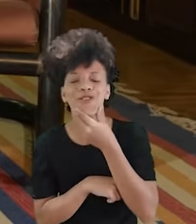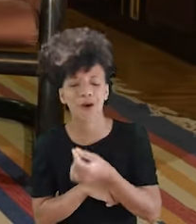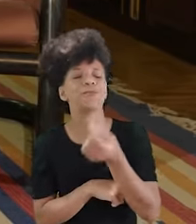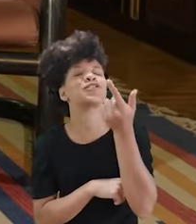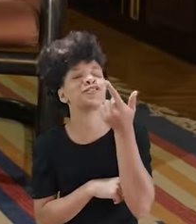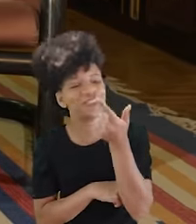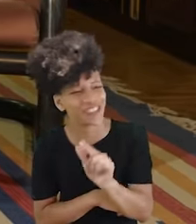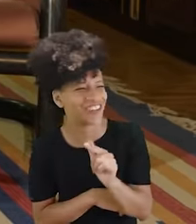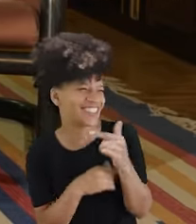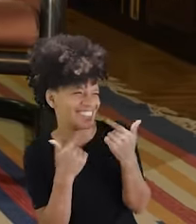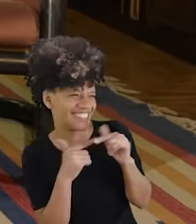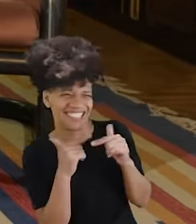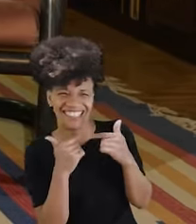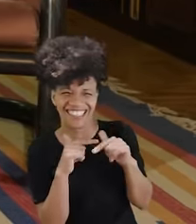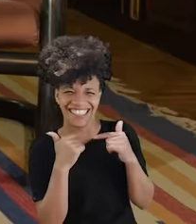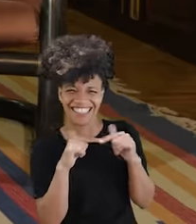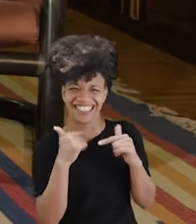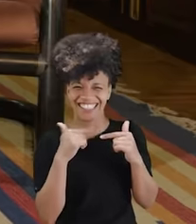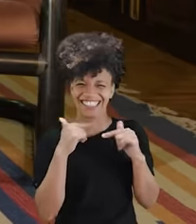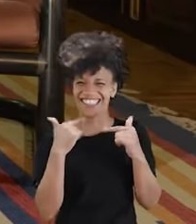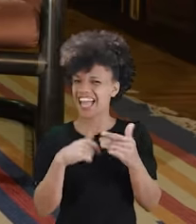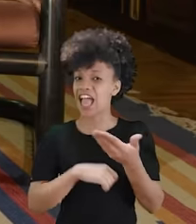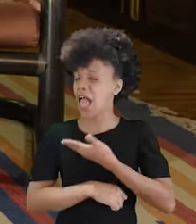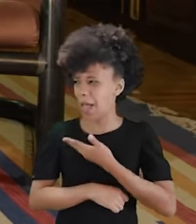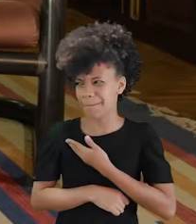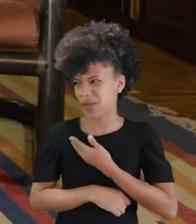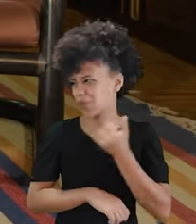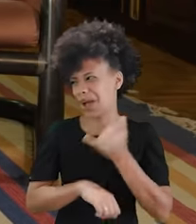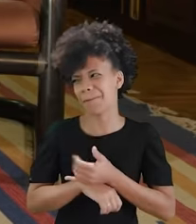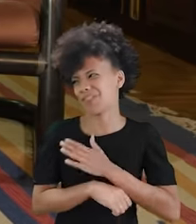mais uma vez que